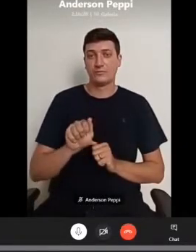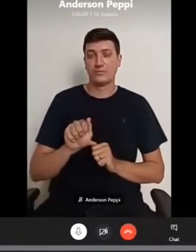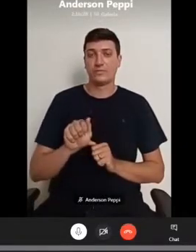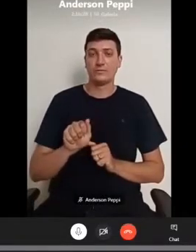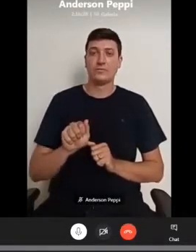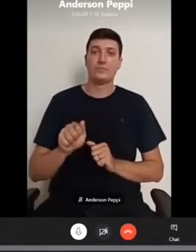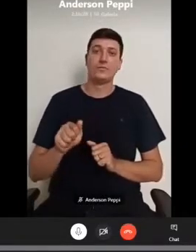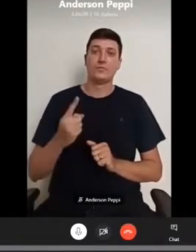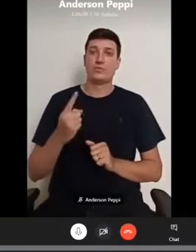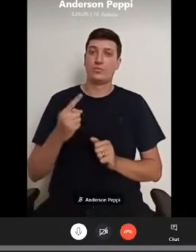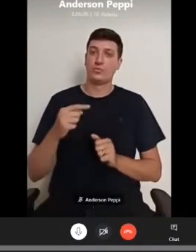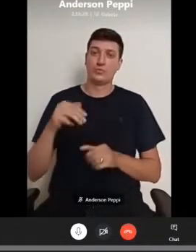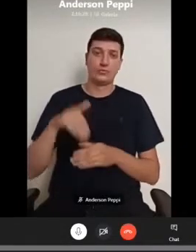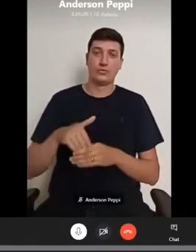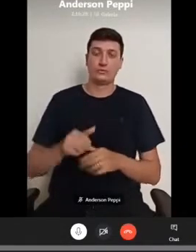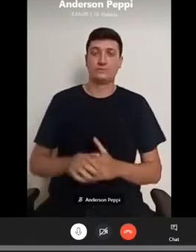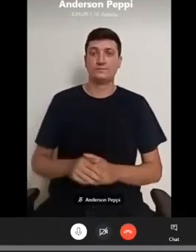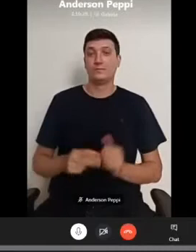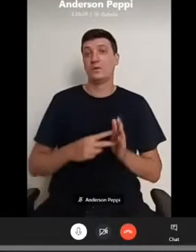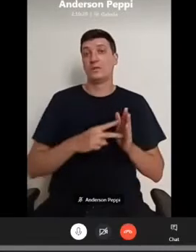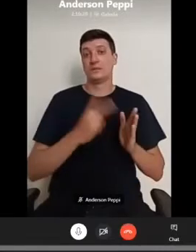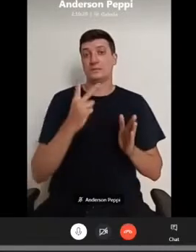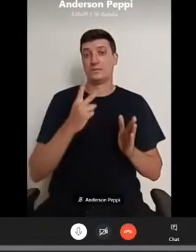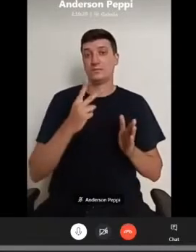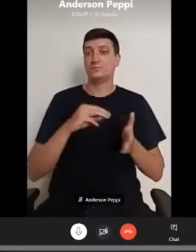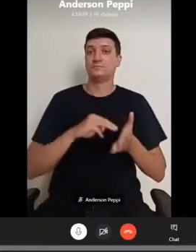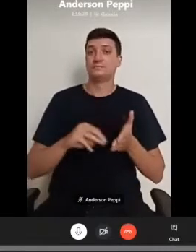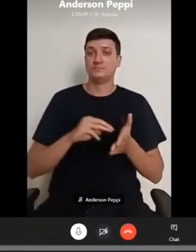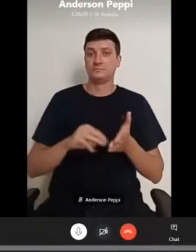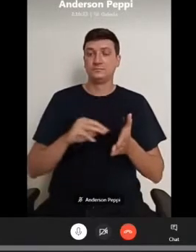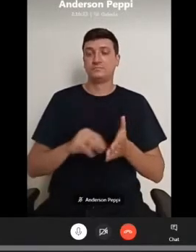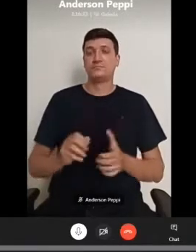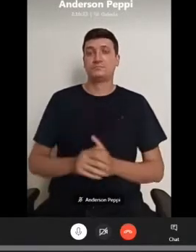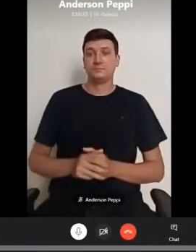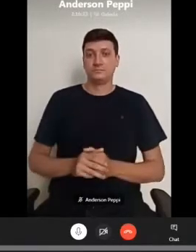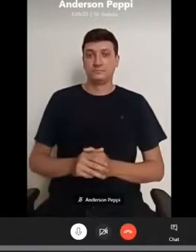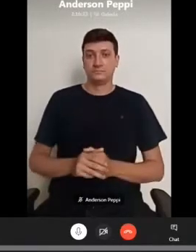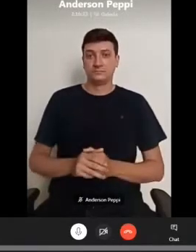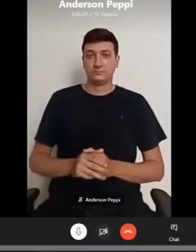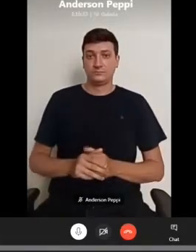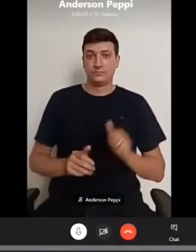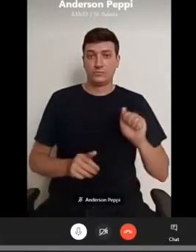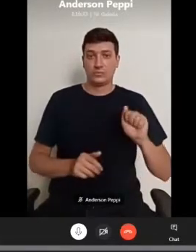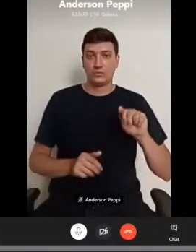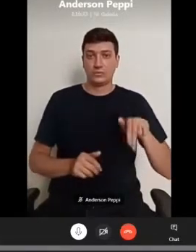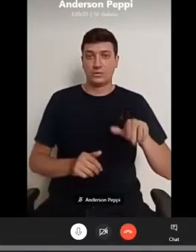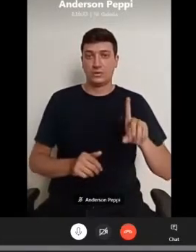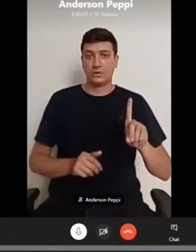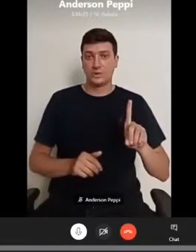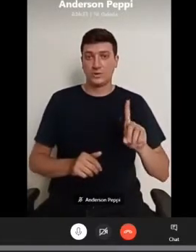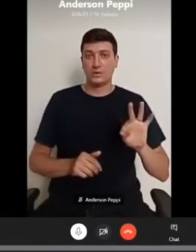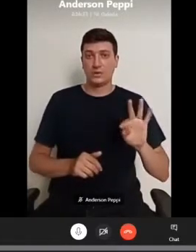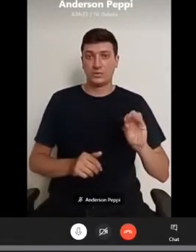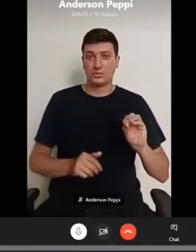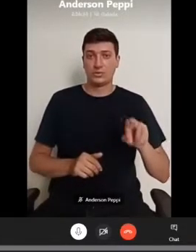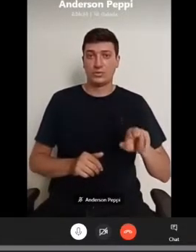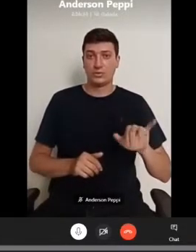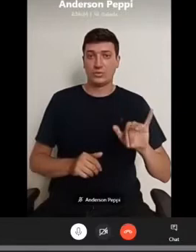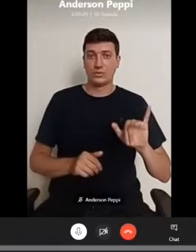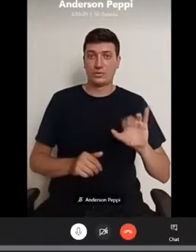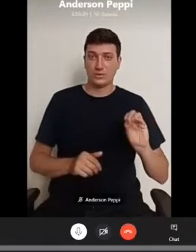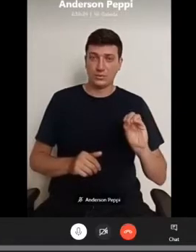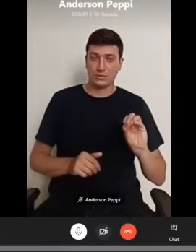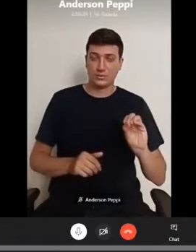Segundo secretário, ficou Antônio Carlos Vaz de Almeida, com 10